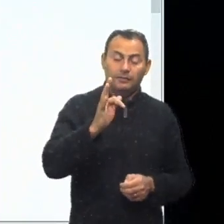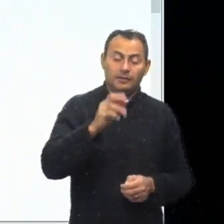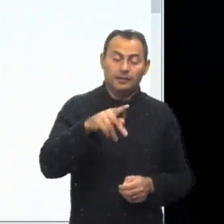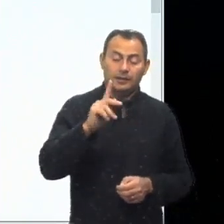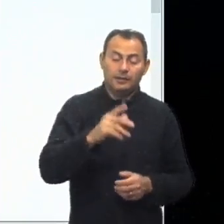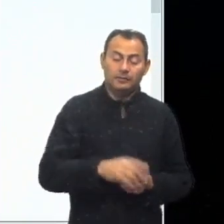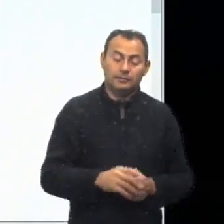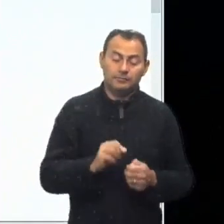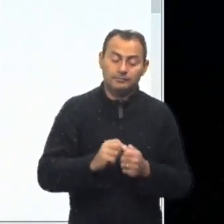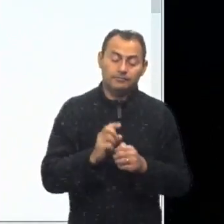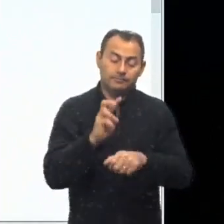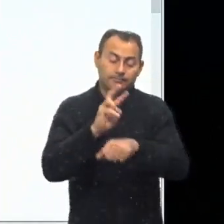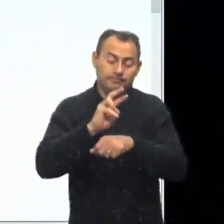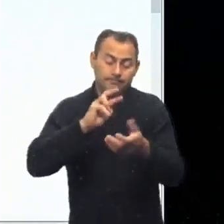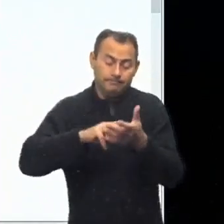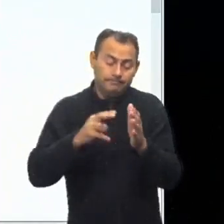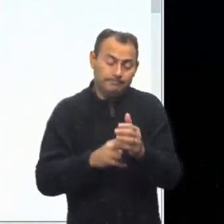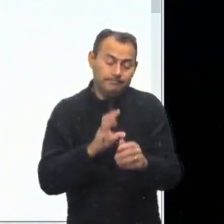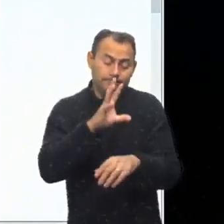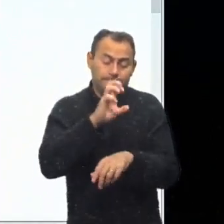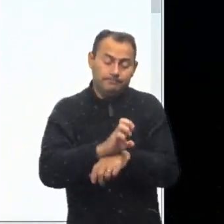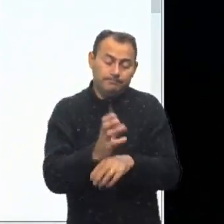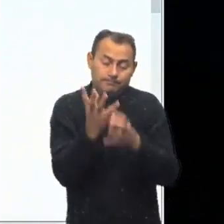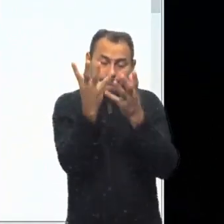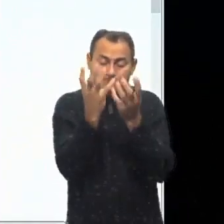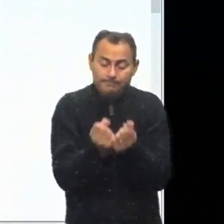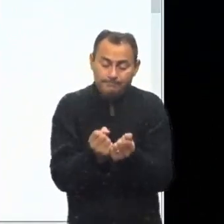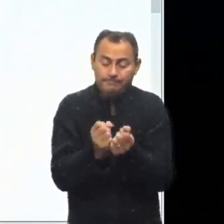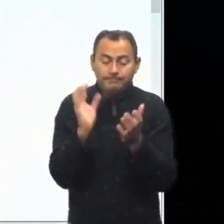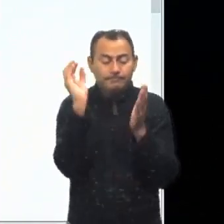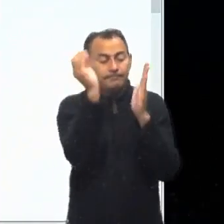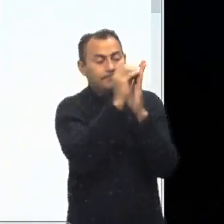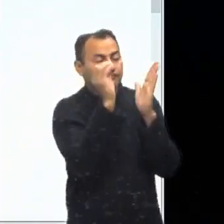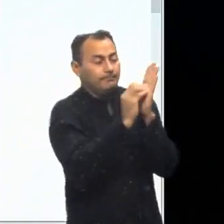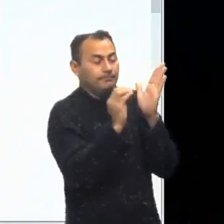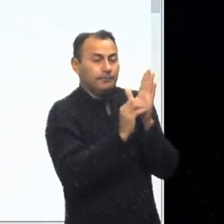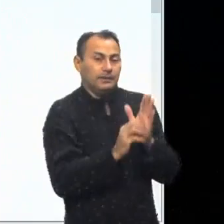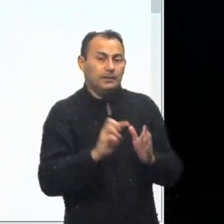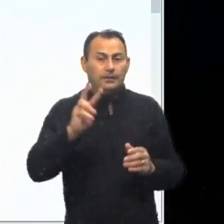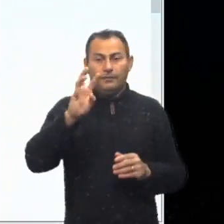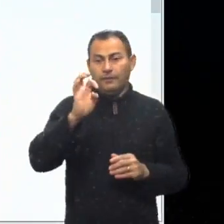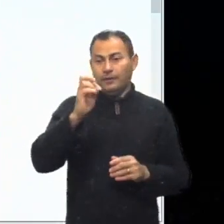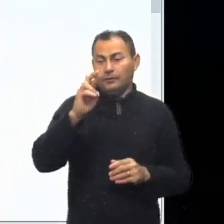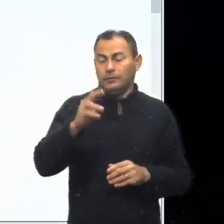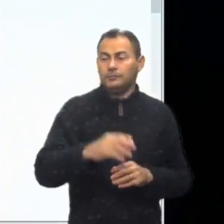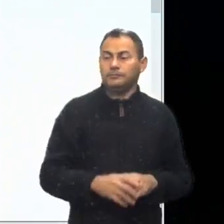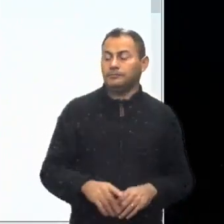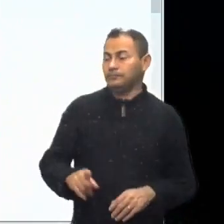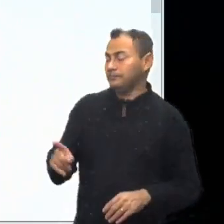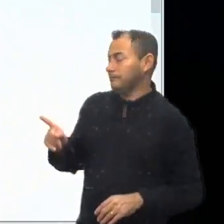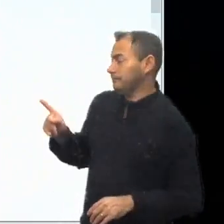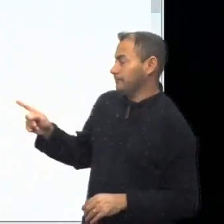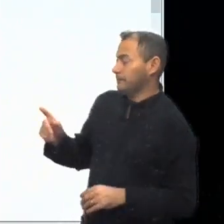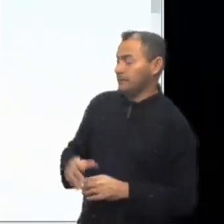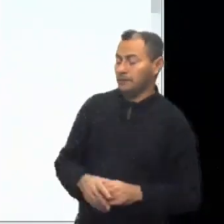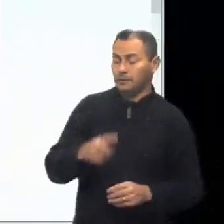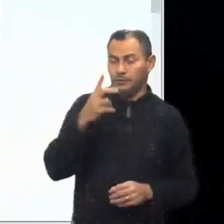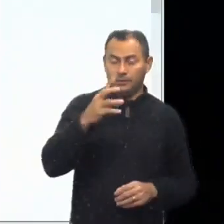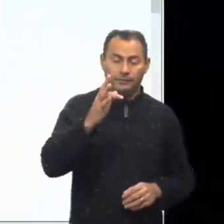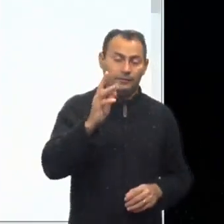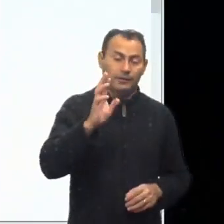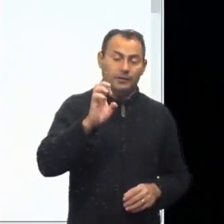um vetor vazio, onde você vai preencher depois os valores para esse vetor modulado. Aqui você define duas